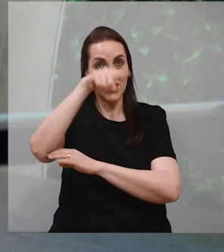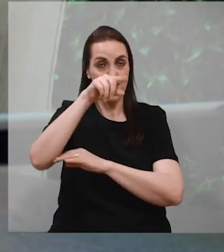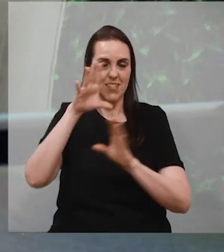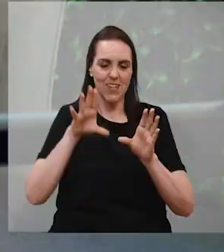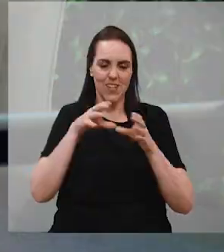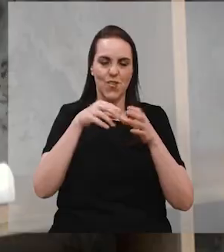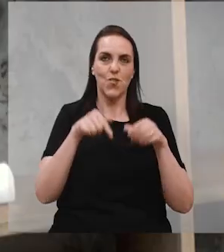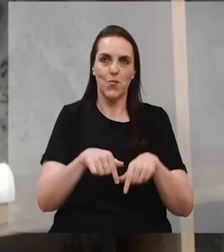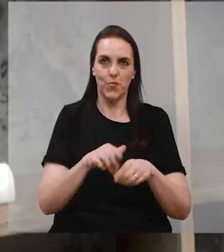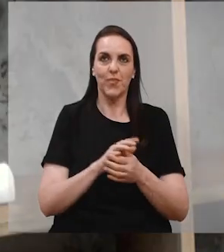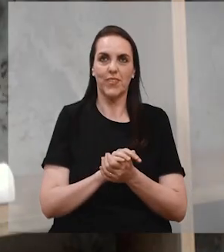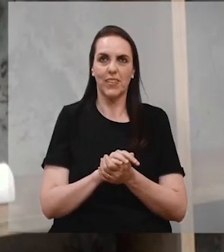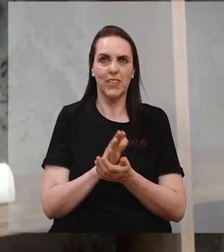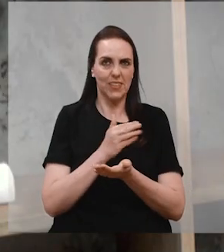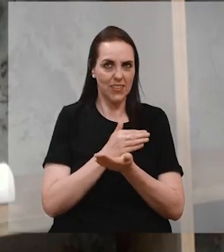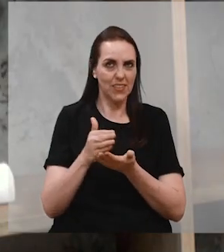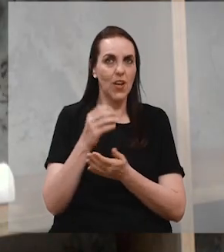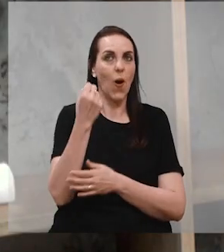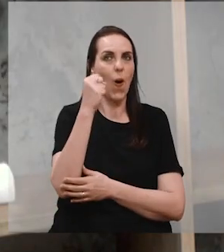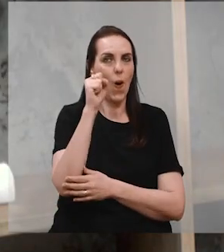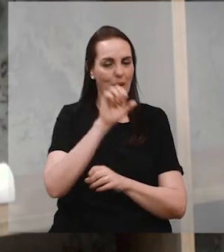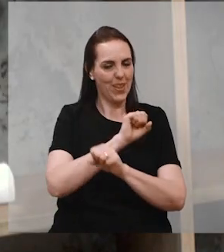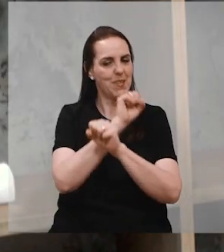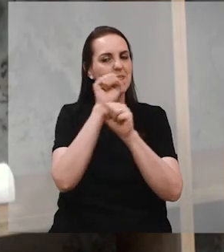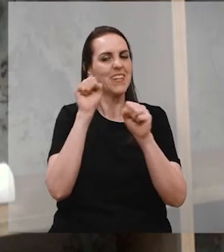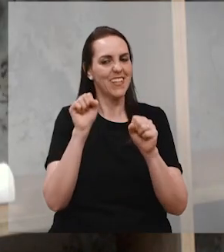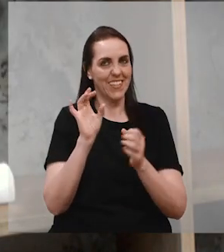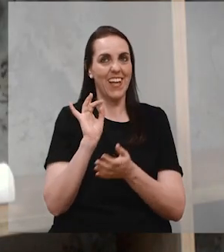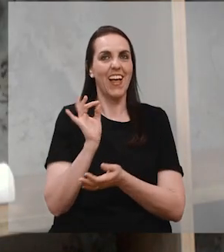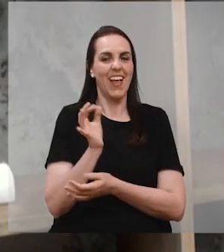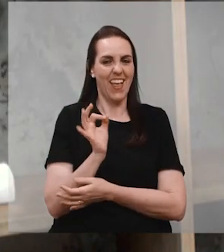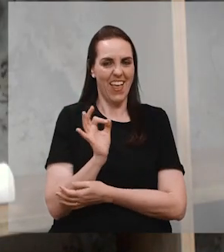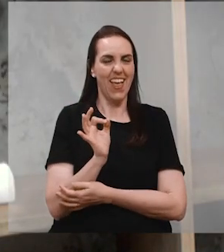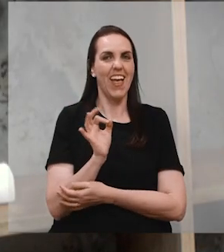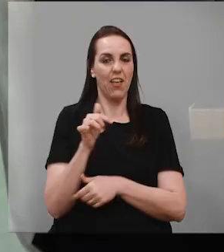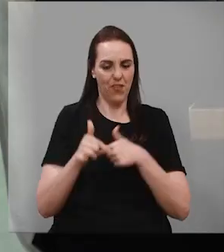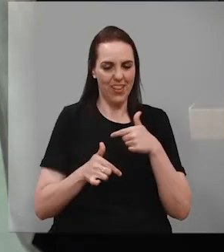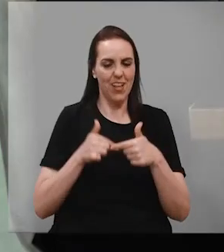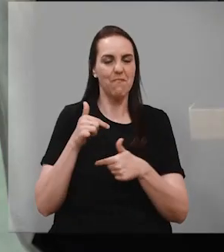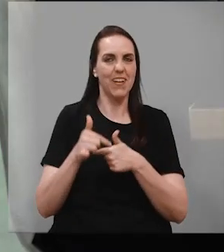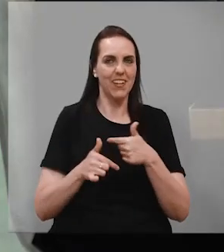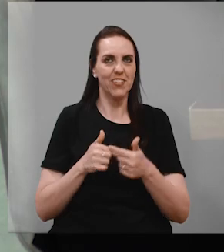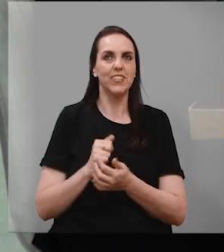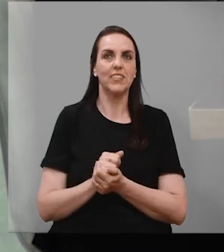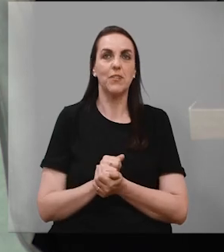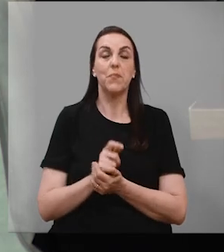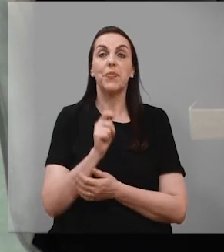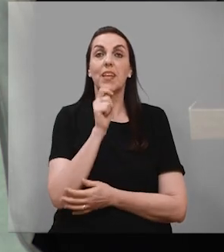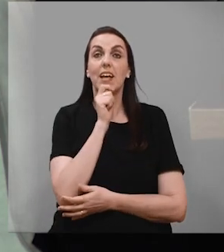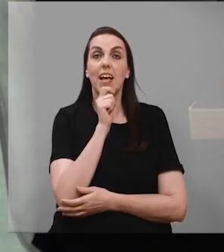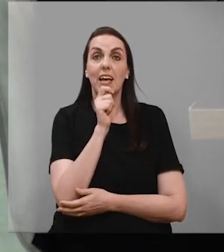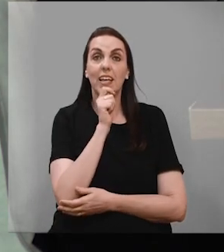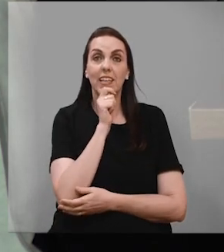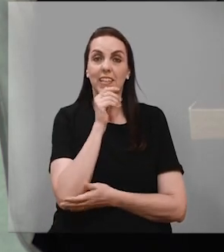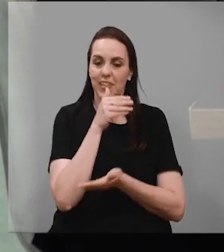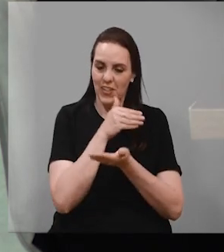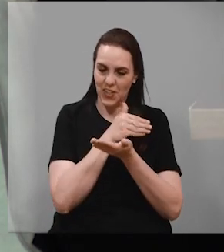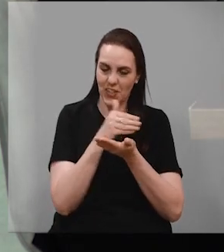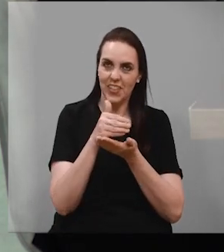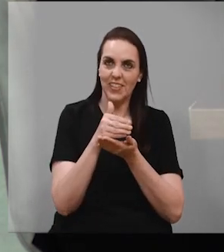estúdios. Desde as 8 da manhã, né, Carol? E foi trabalhoso. E ainda a gente